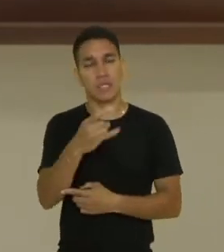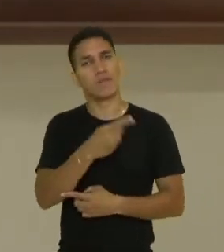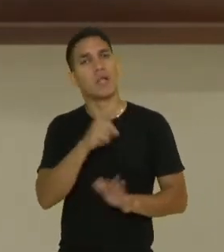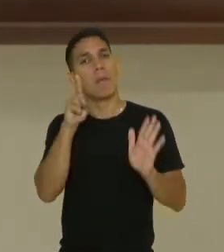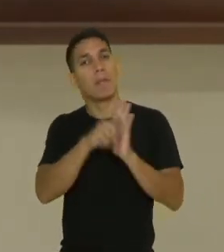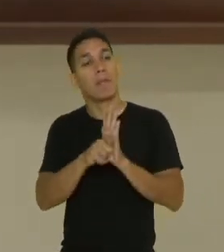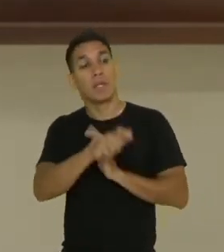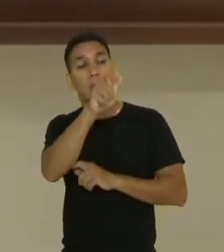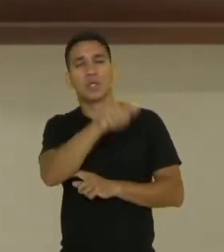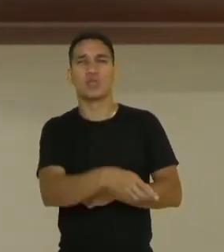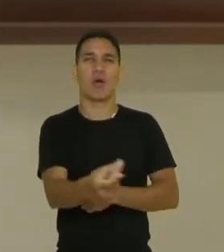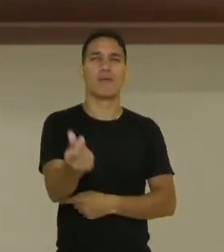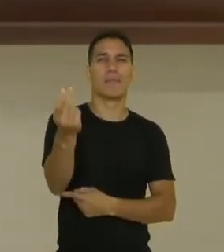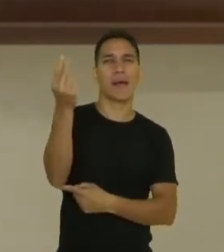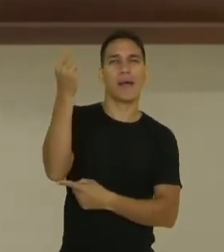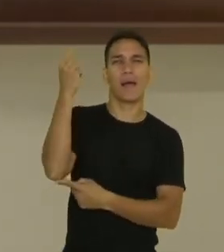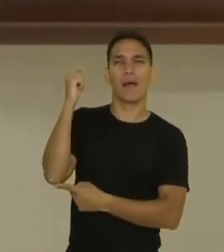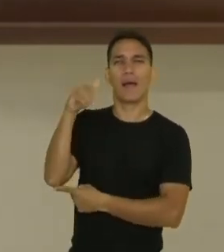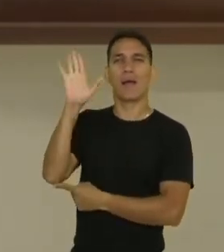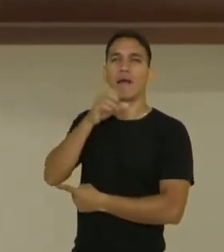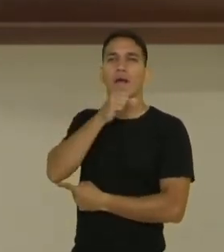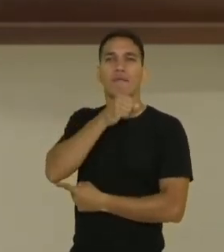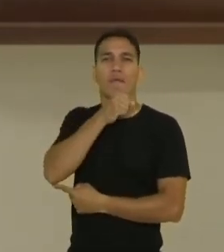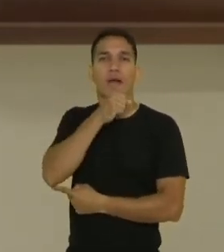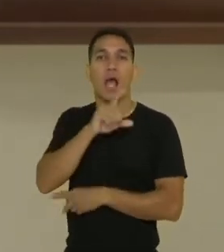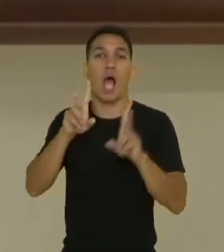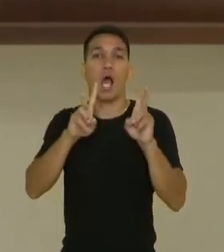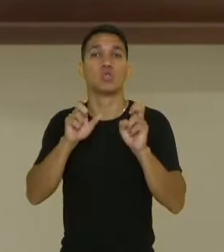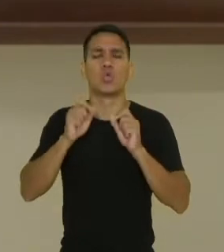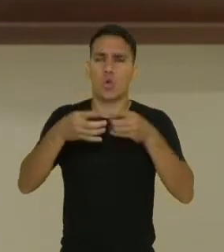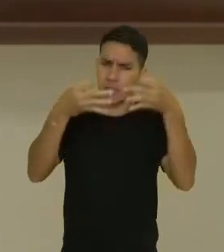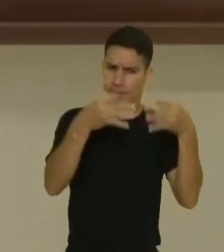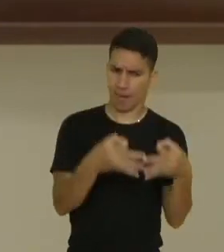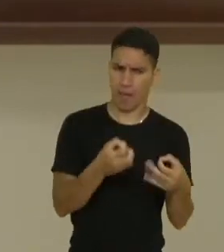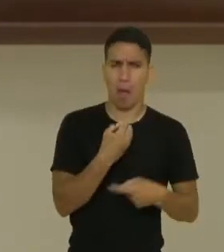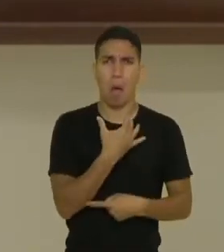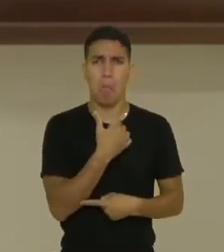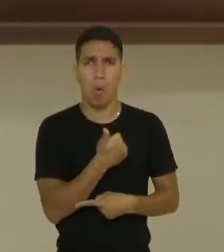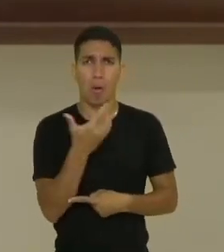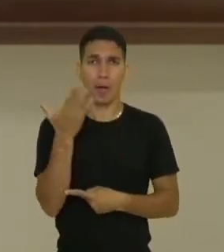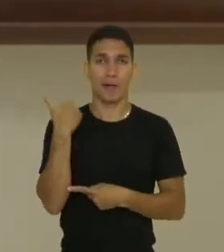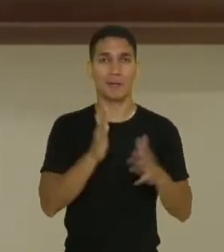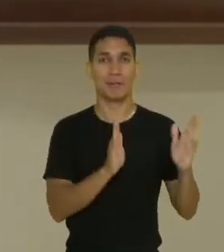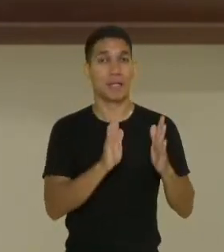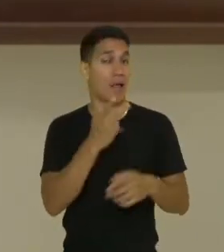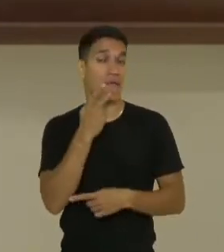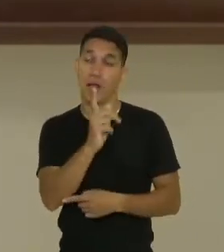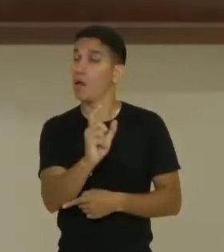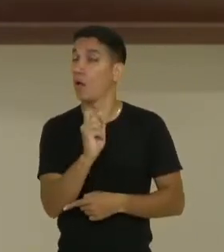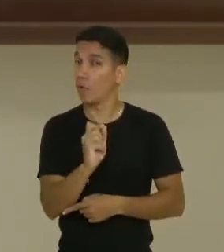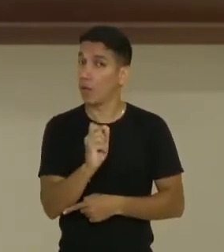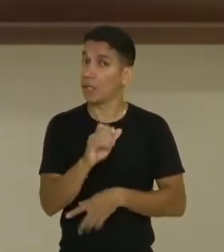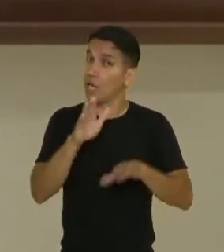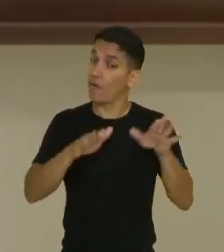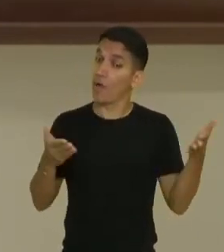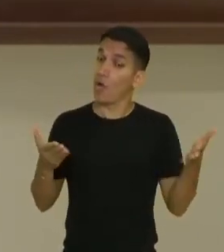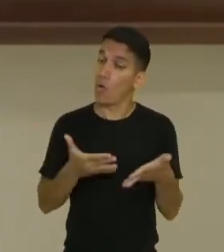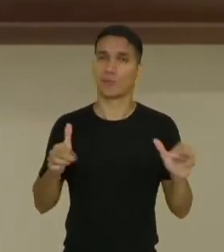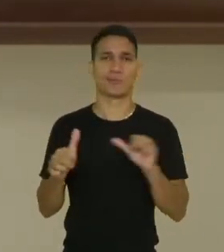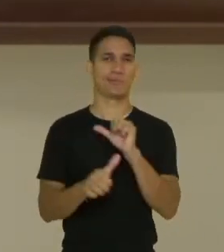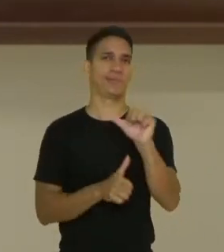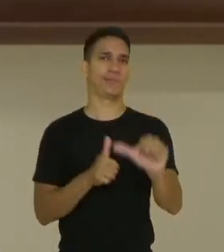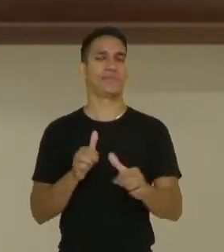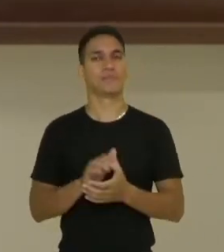perguntar para uma pessoa bem mais velha sobre o que era justo, o que era bom na época dela, pode ser que hoje já tenha